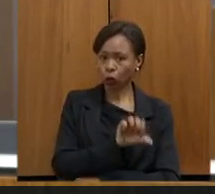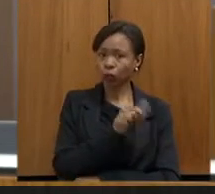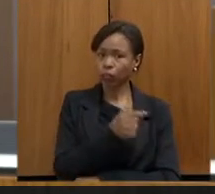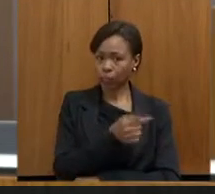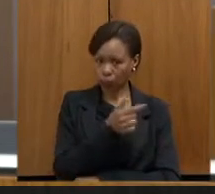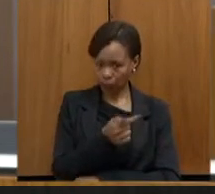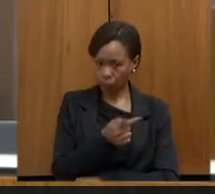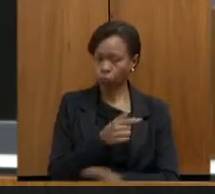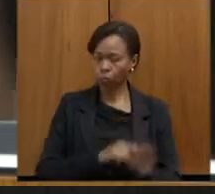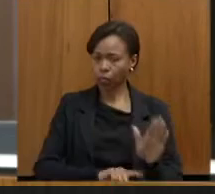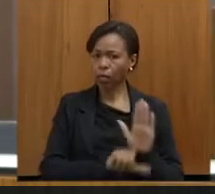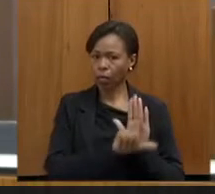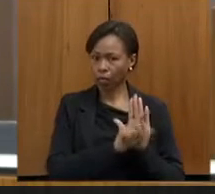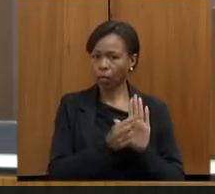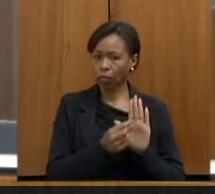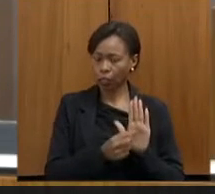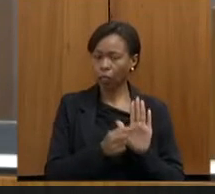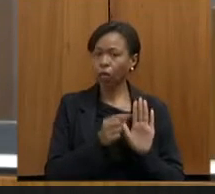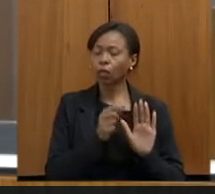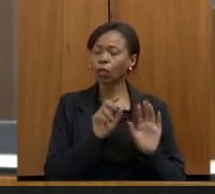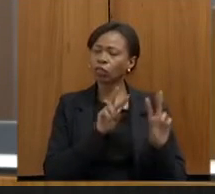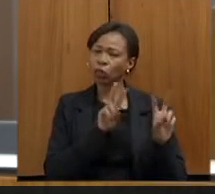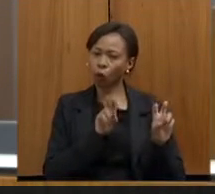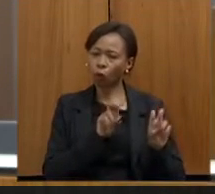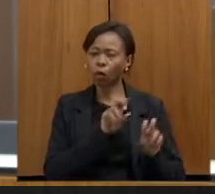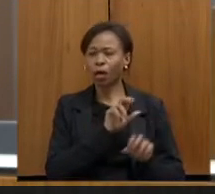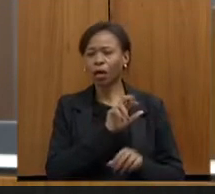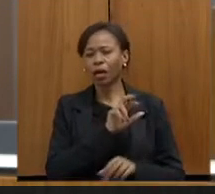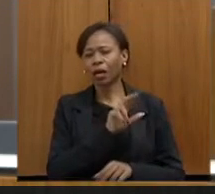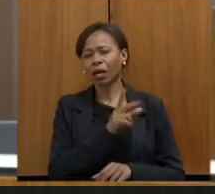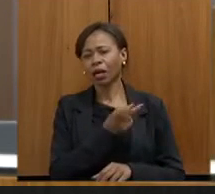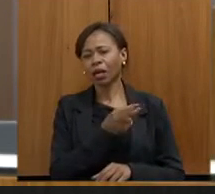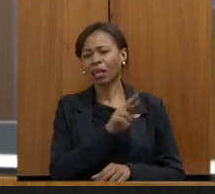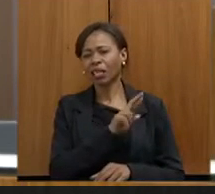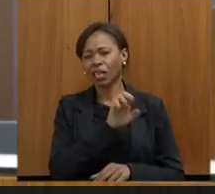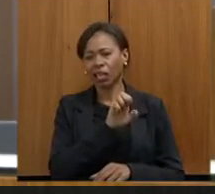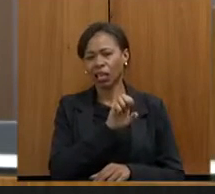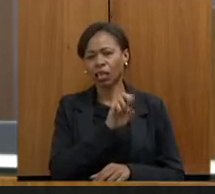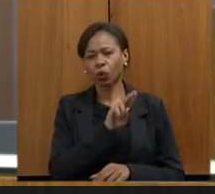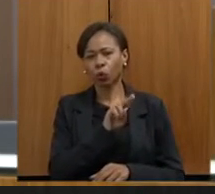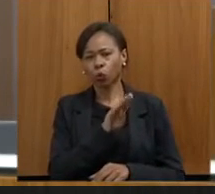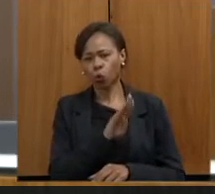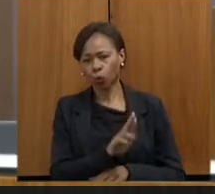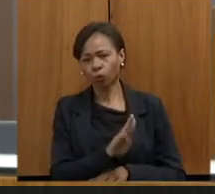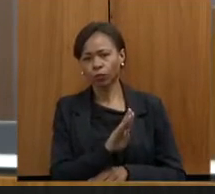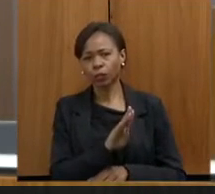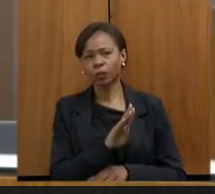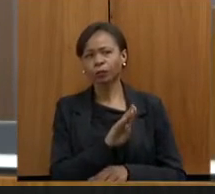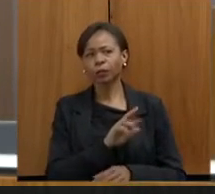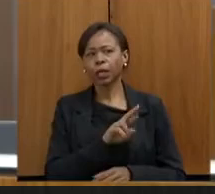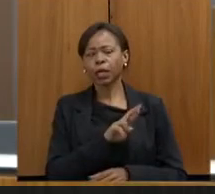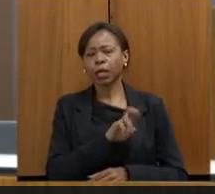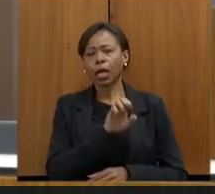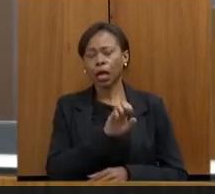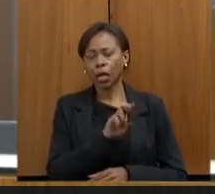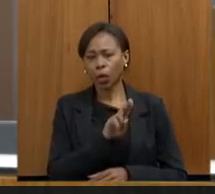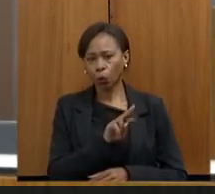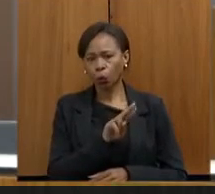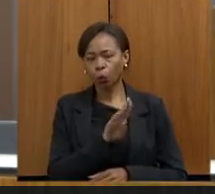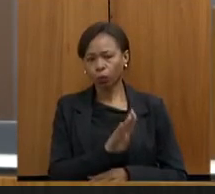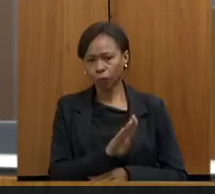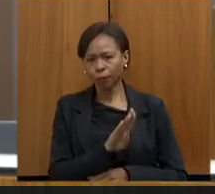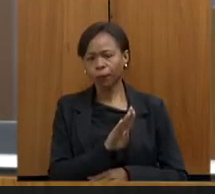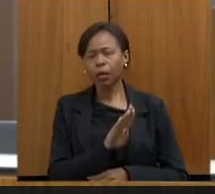cuidava da questão da REUB, mas de uma maneira muito mais técnica, e, naquele momento, nós tínhamos ali